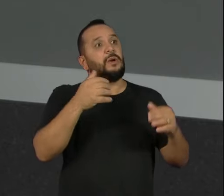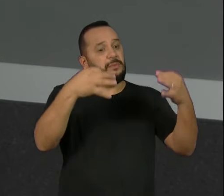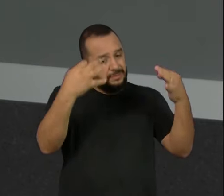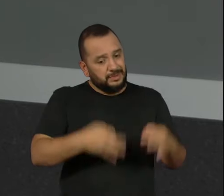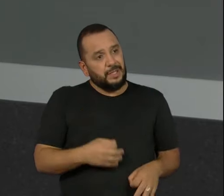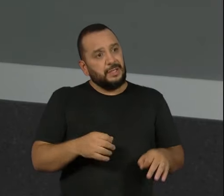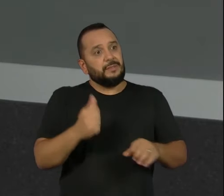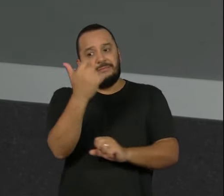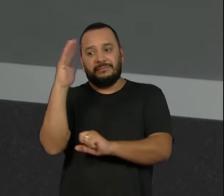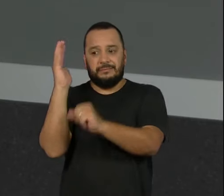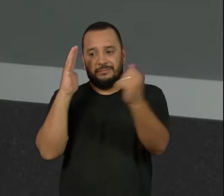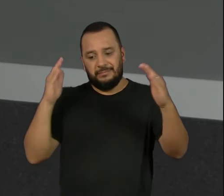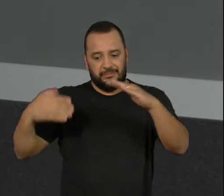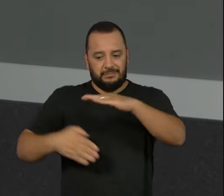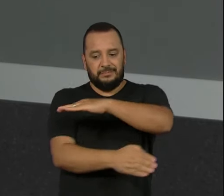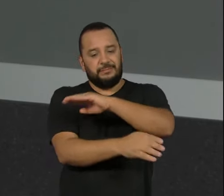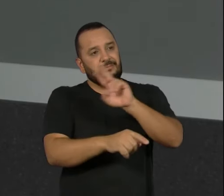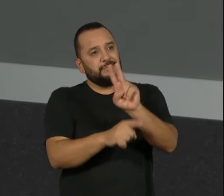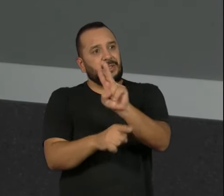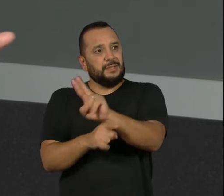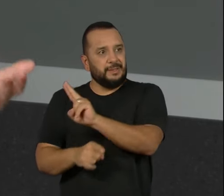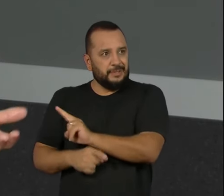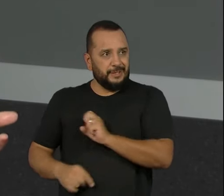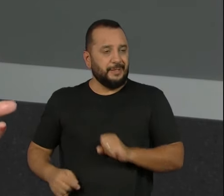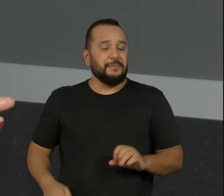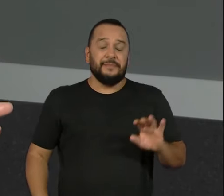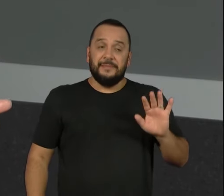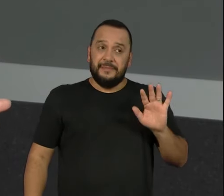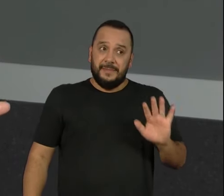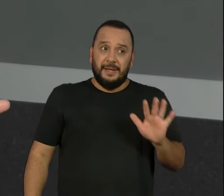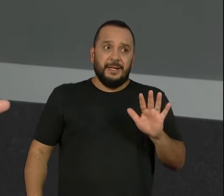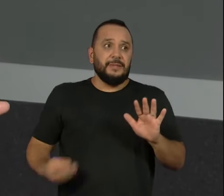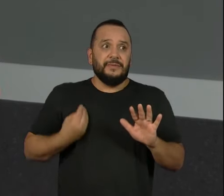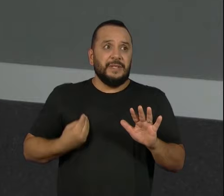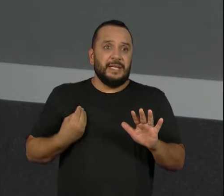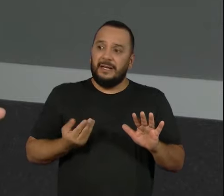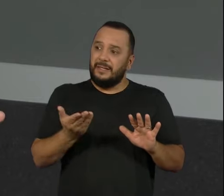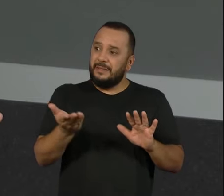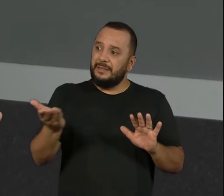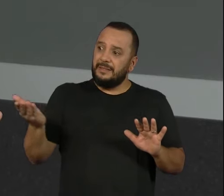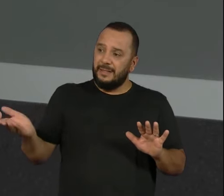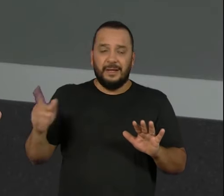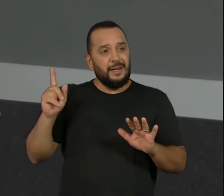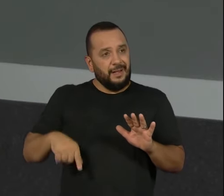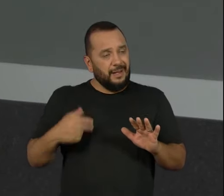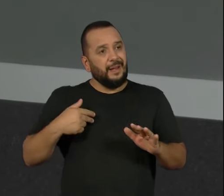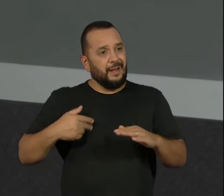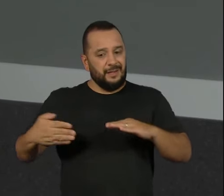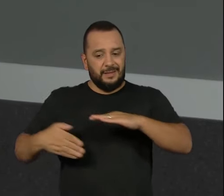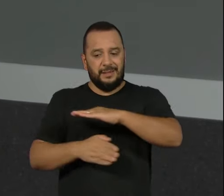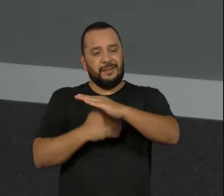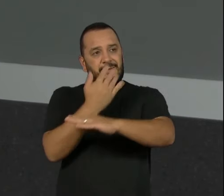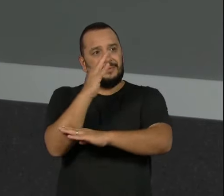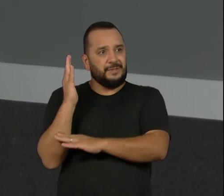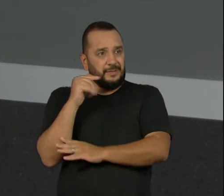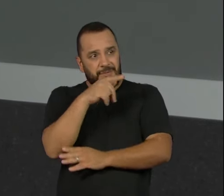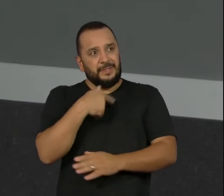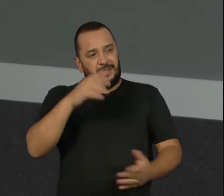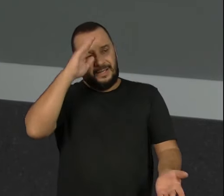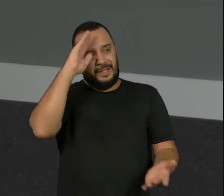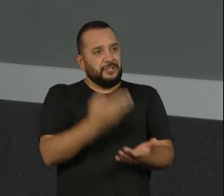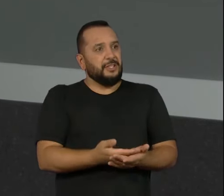que a gente sabe que a base da vida, o que possibilita que as espécies existam, é a biodiversidade. Você está otimista ou